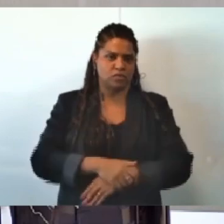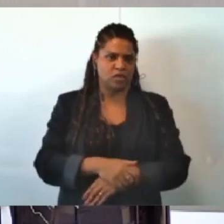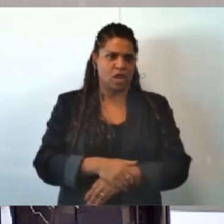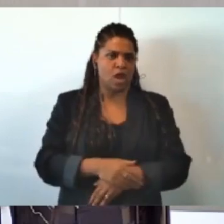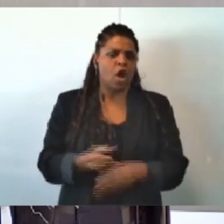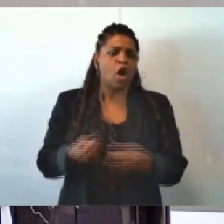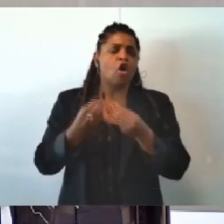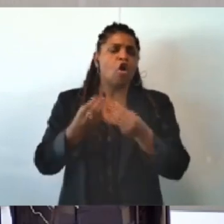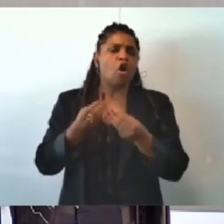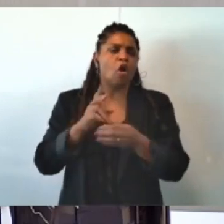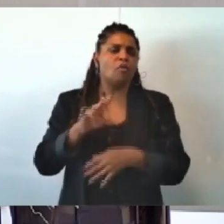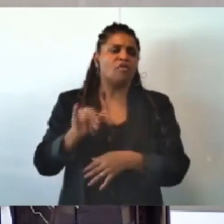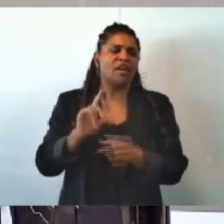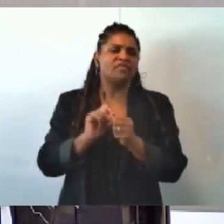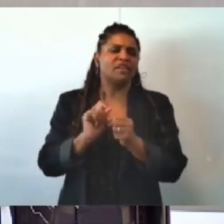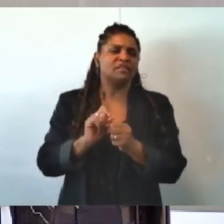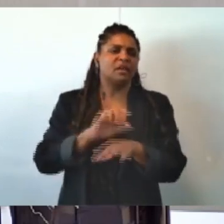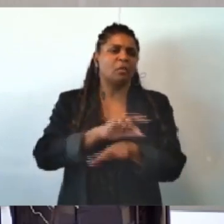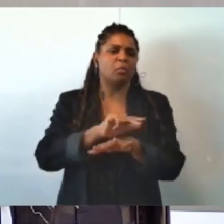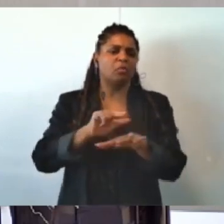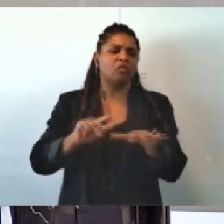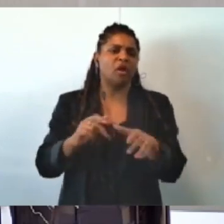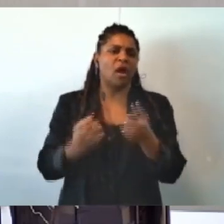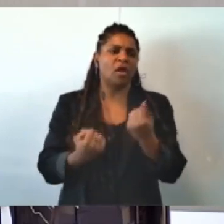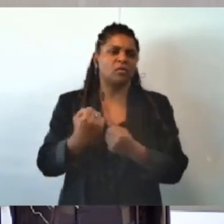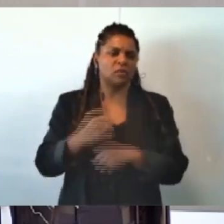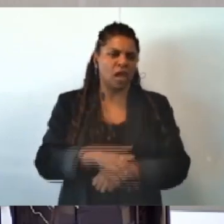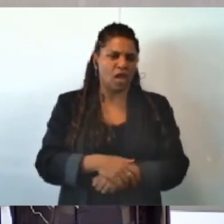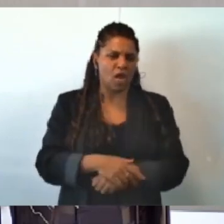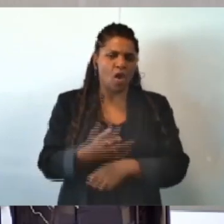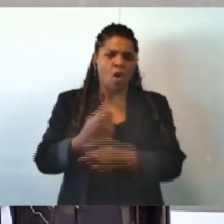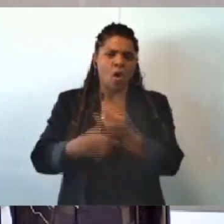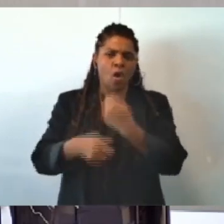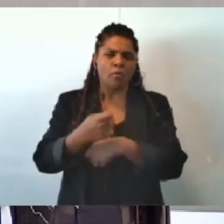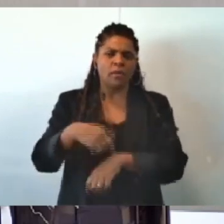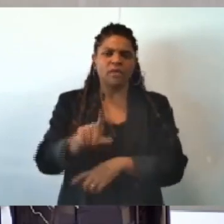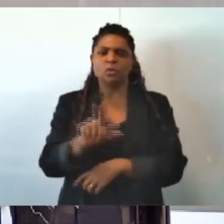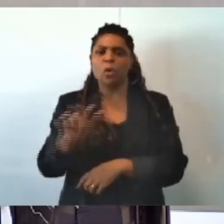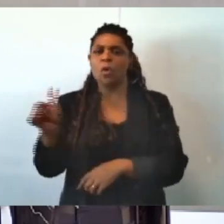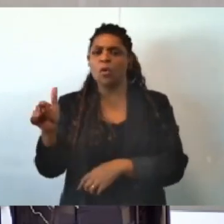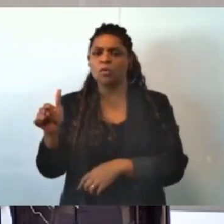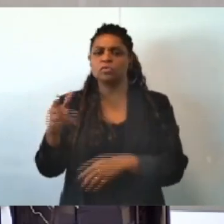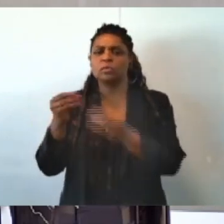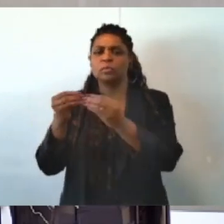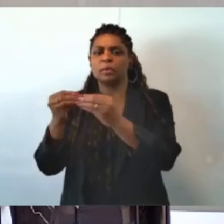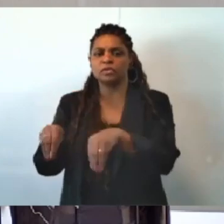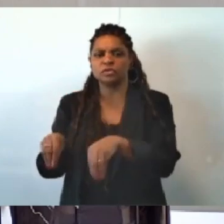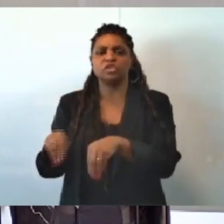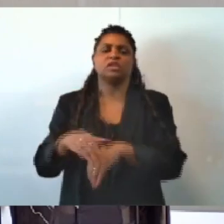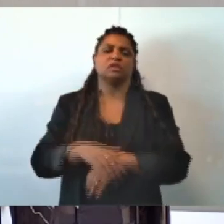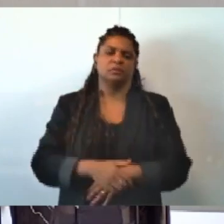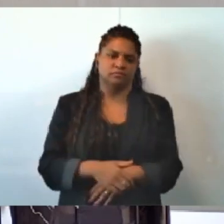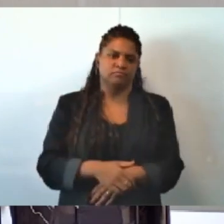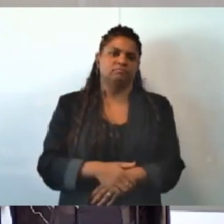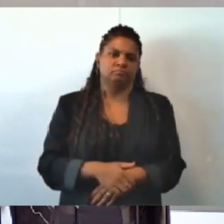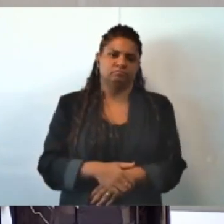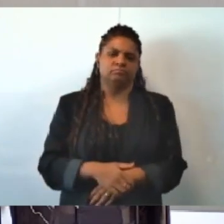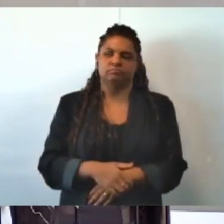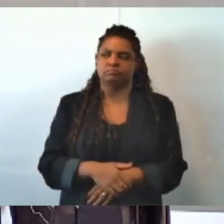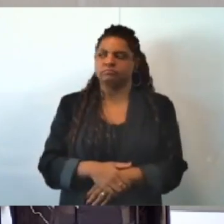Comércio de outros segmentos ficam prejudicados e vem registrando prejuízo,